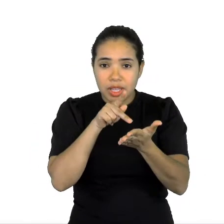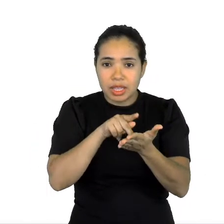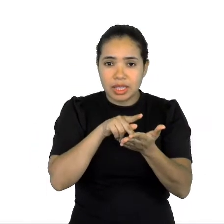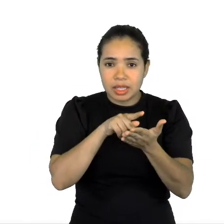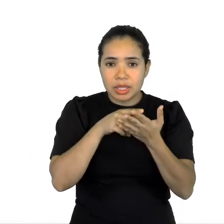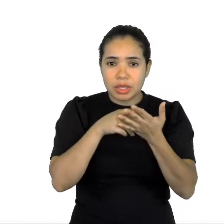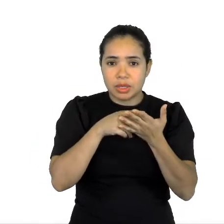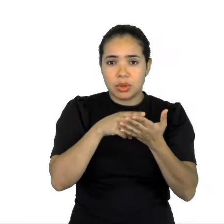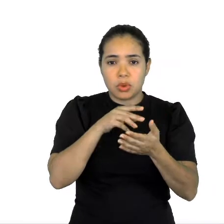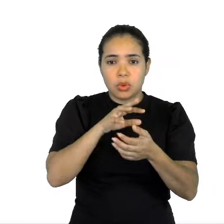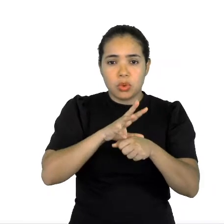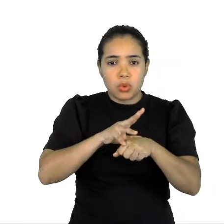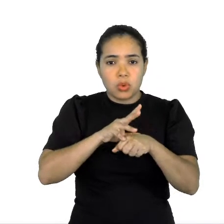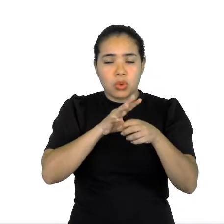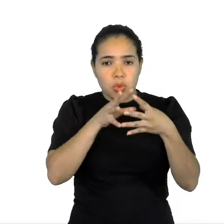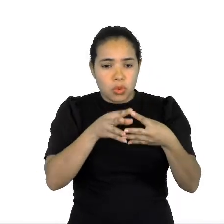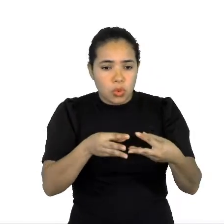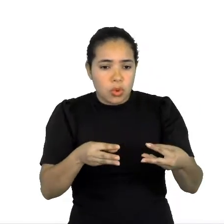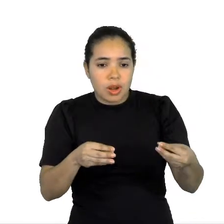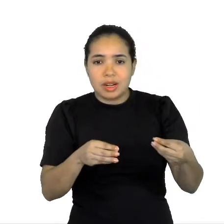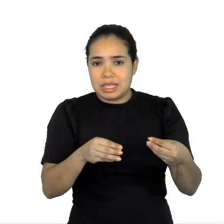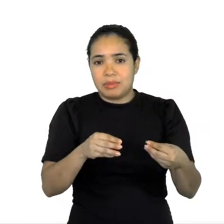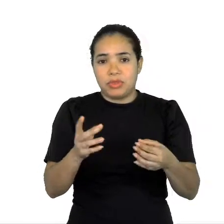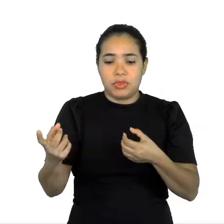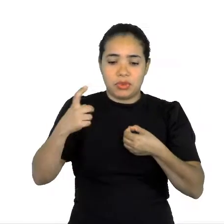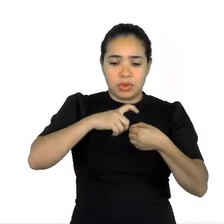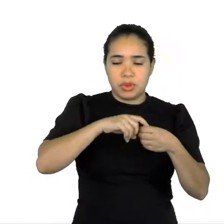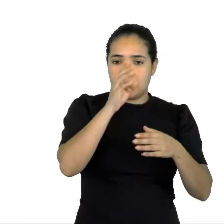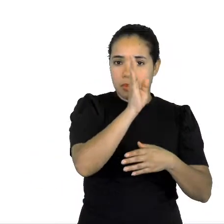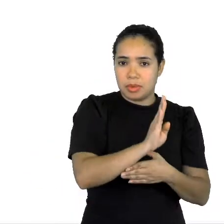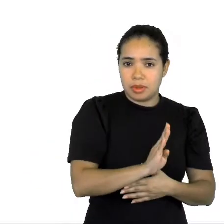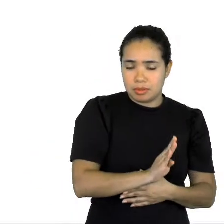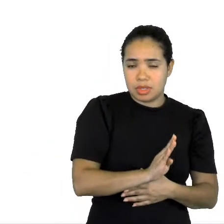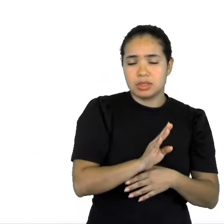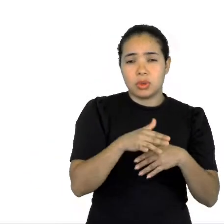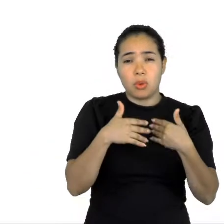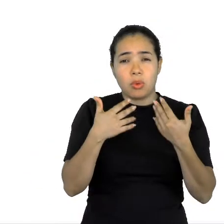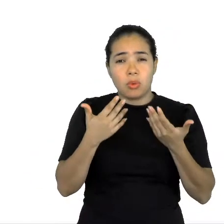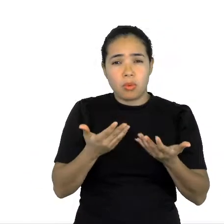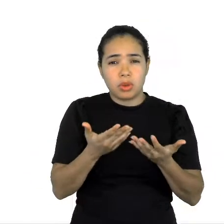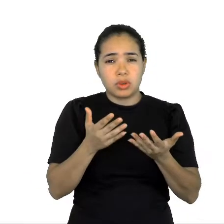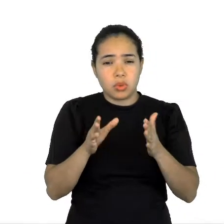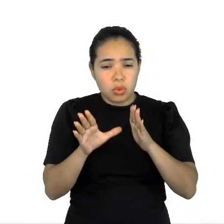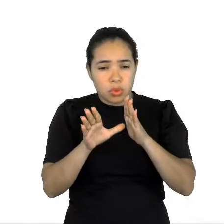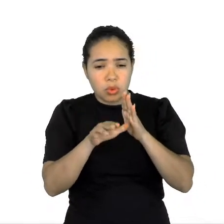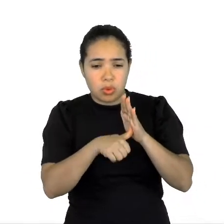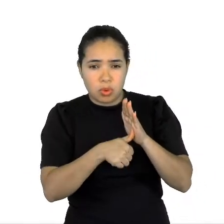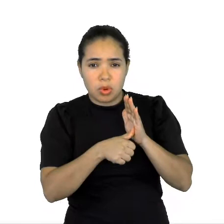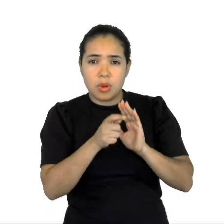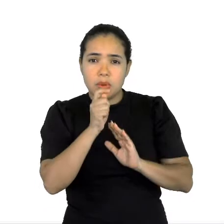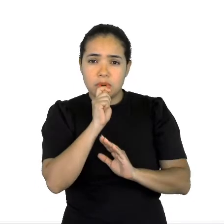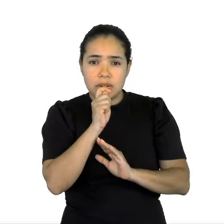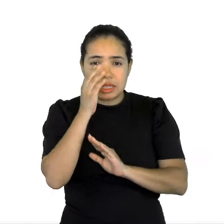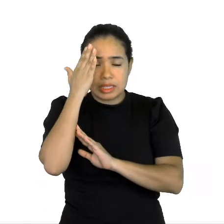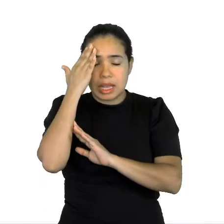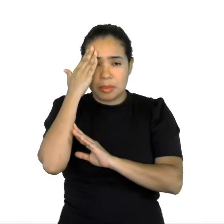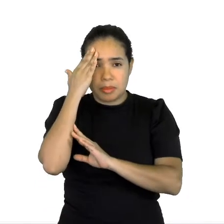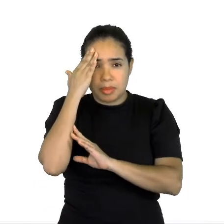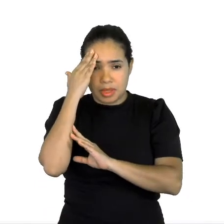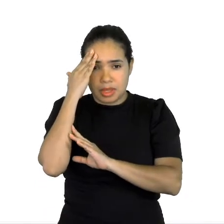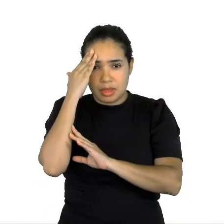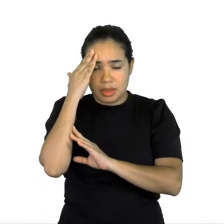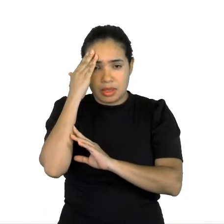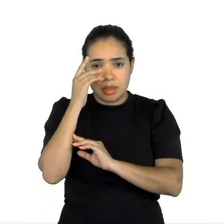e falidos, vieram para o Brasil, onde forjam o roubo da droga sem saber que em seus